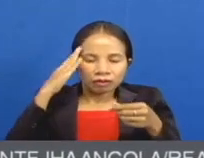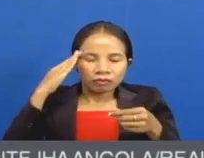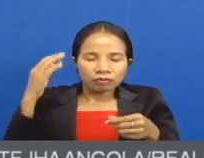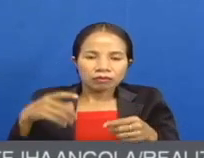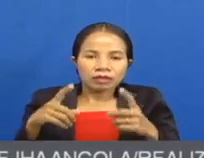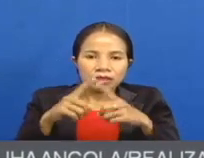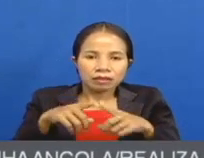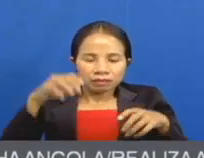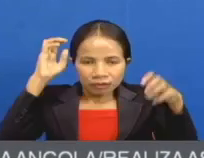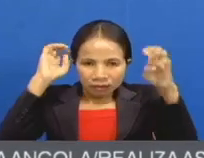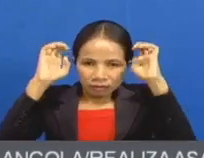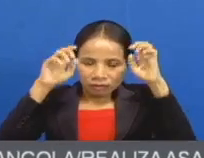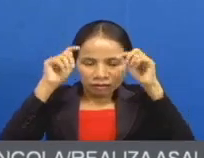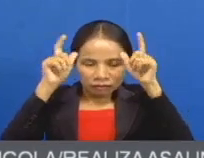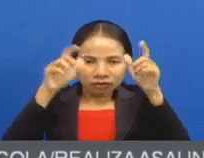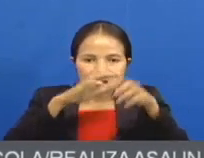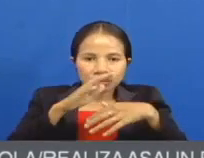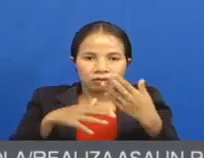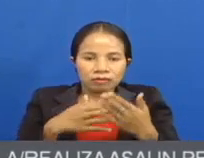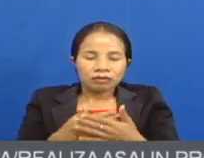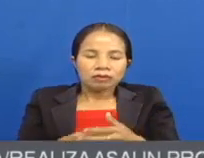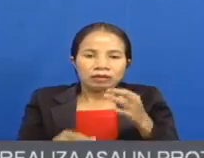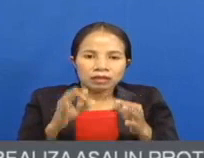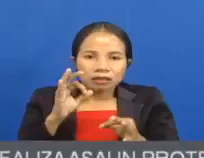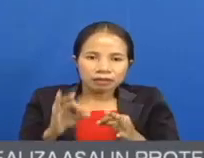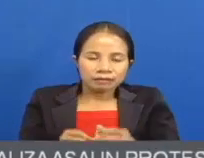a educação Timor-Larantoma. A tu, né?